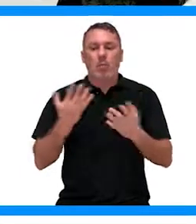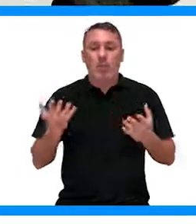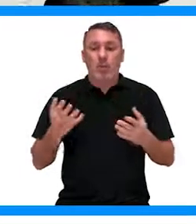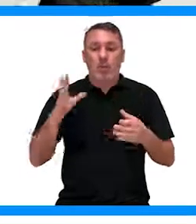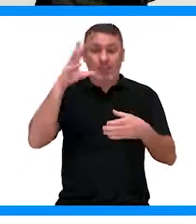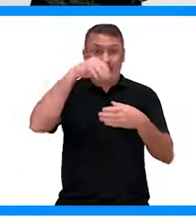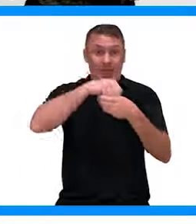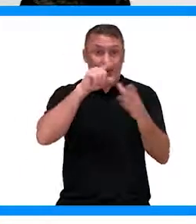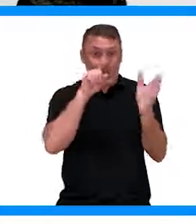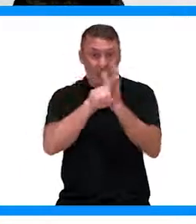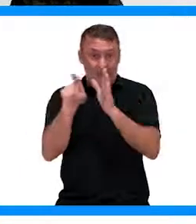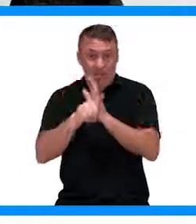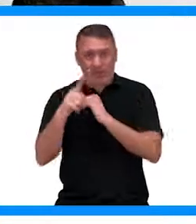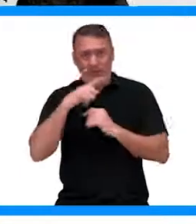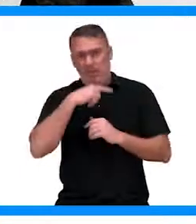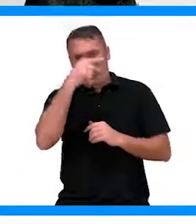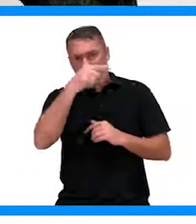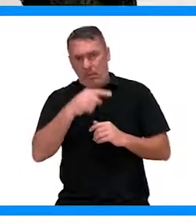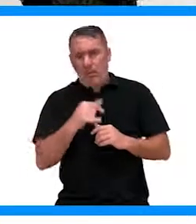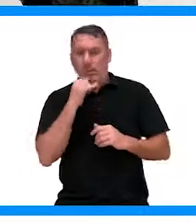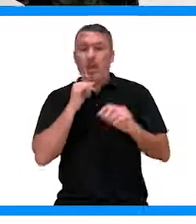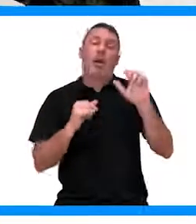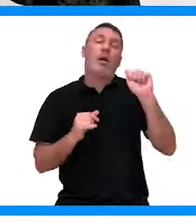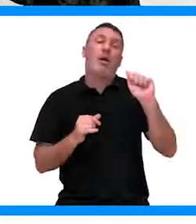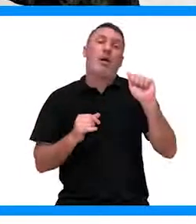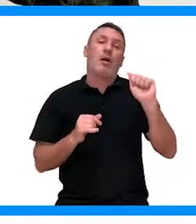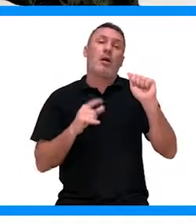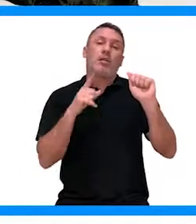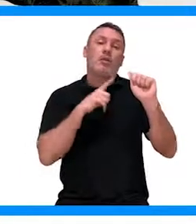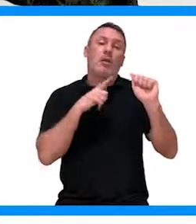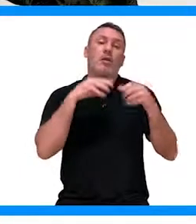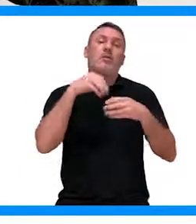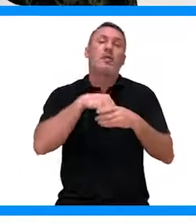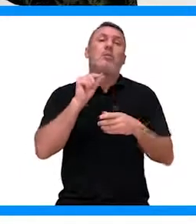identificar. Nas próprias questões, por exemplo, se